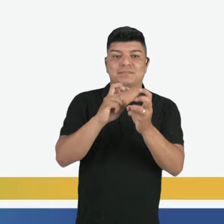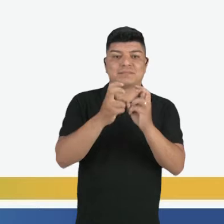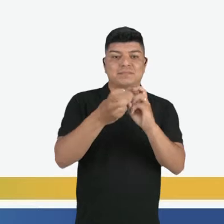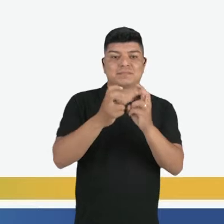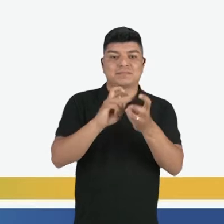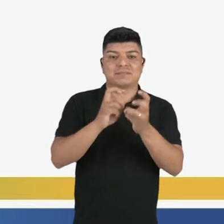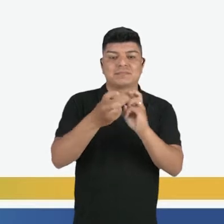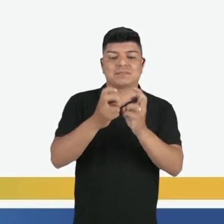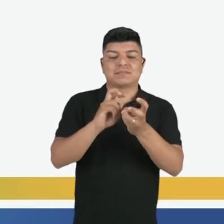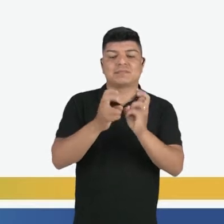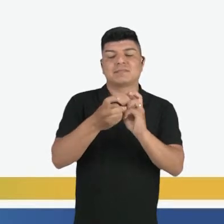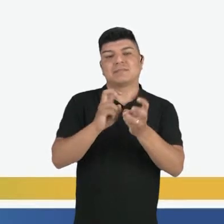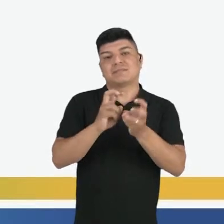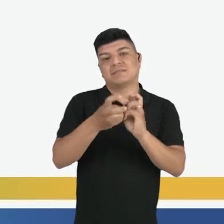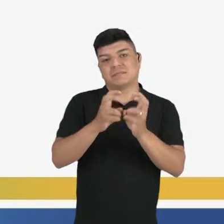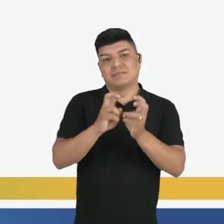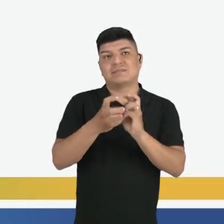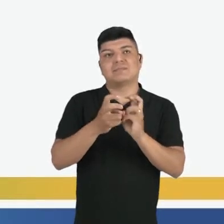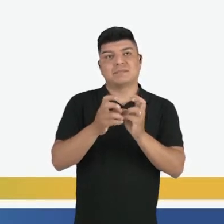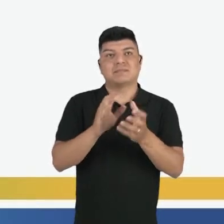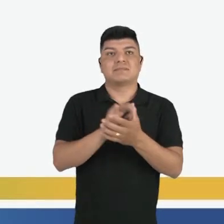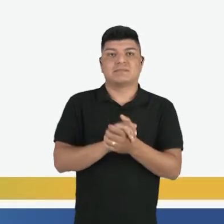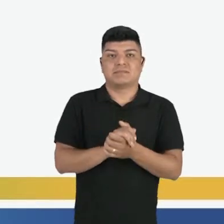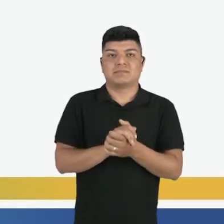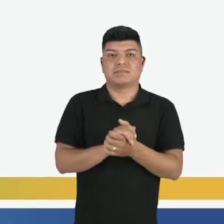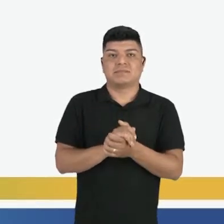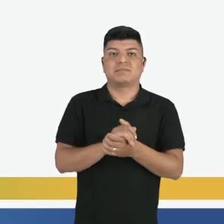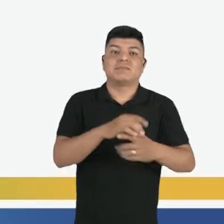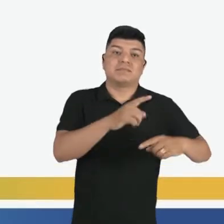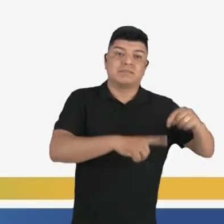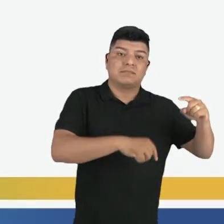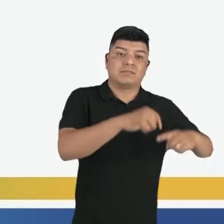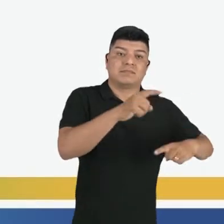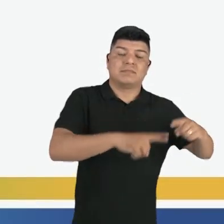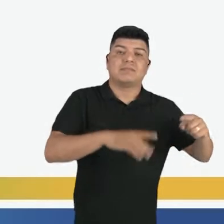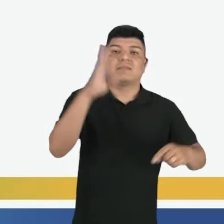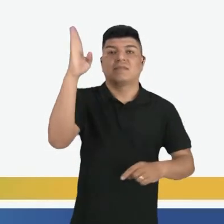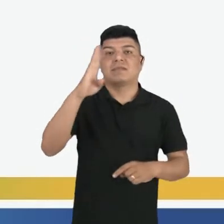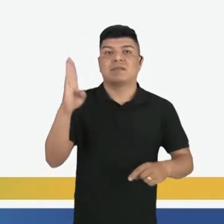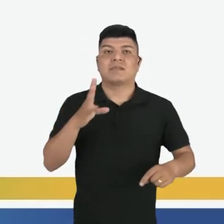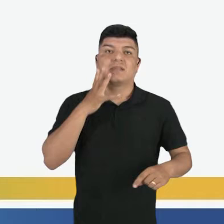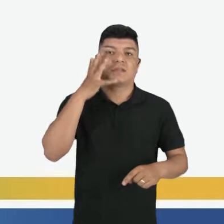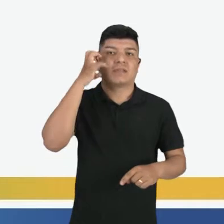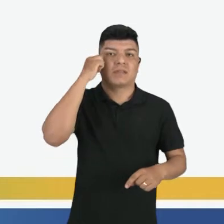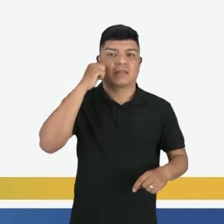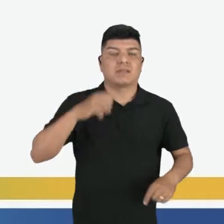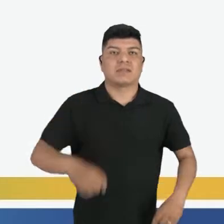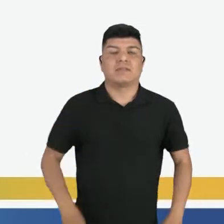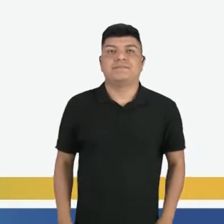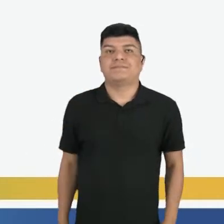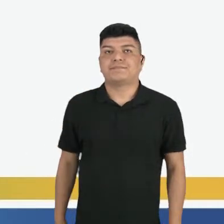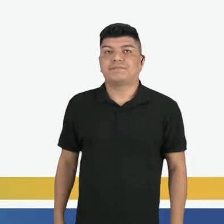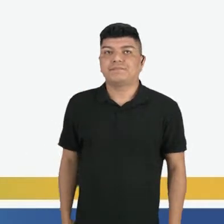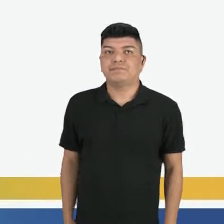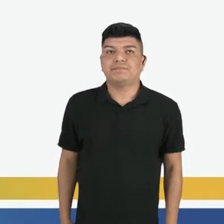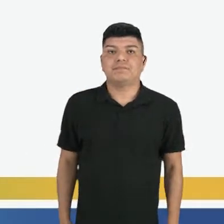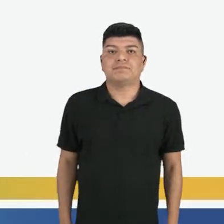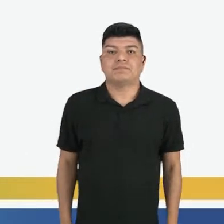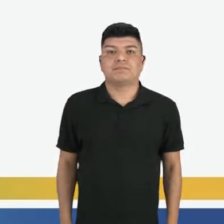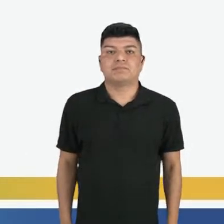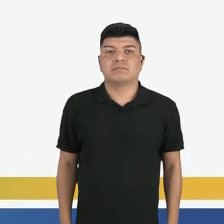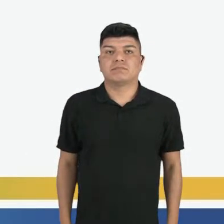capoeira é considerada um patrimônio imaterial brasileiro. Ainda